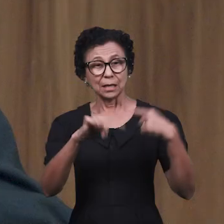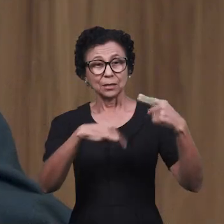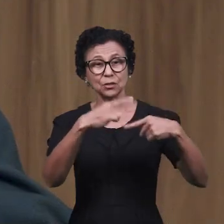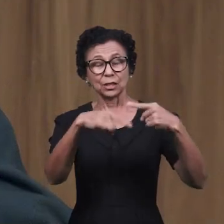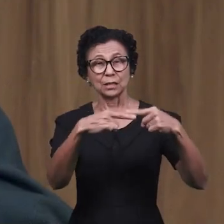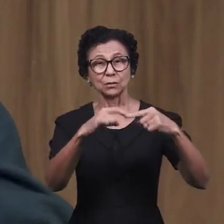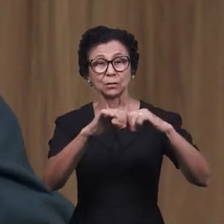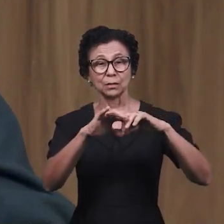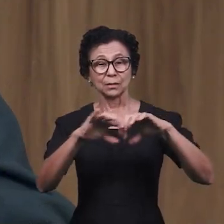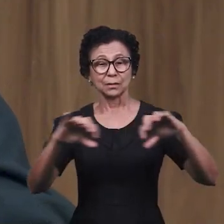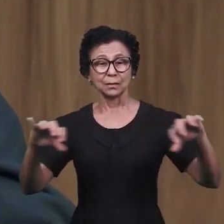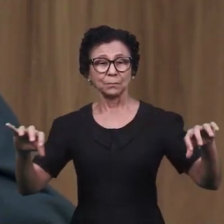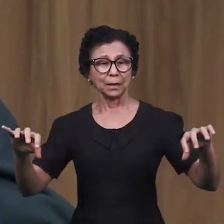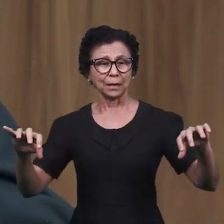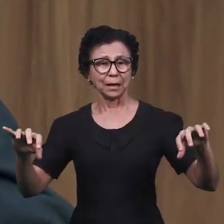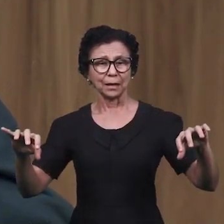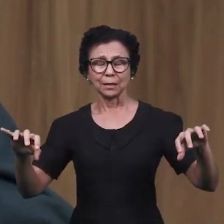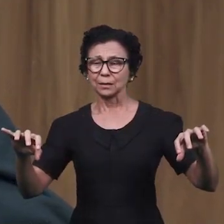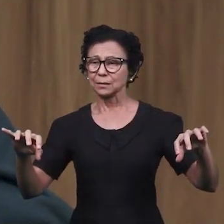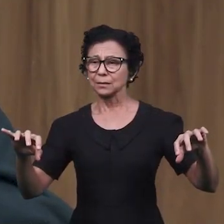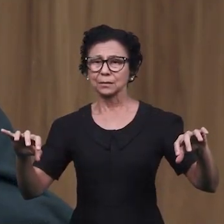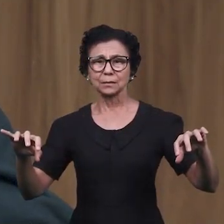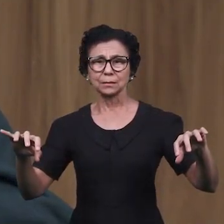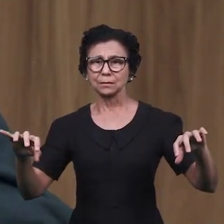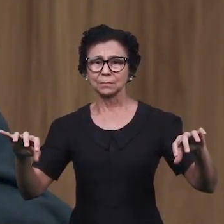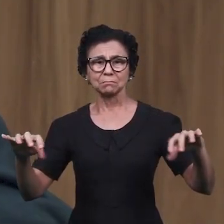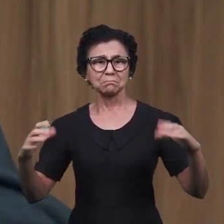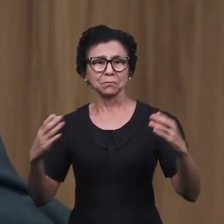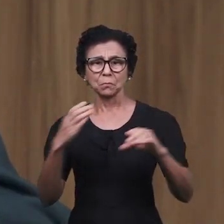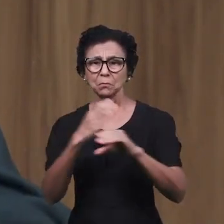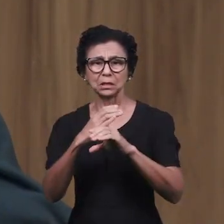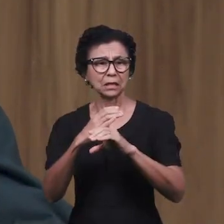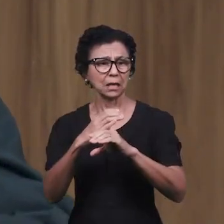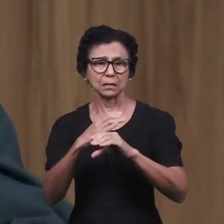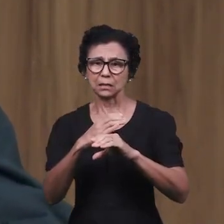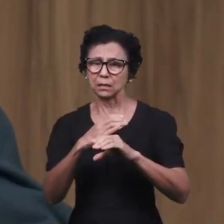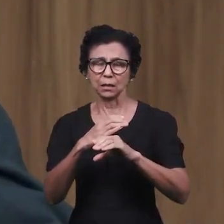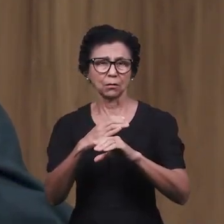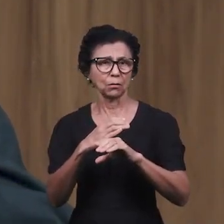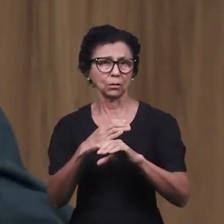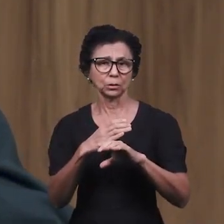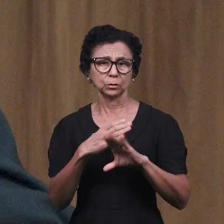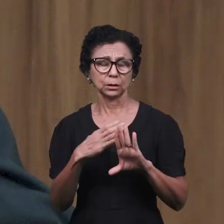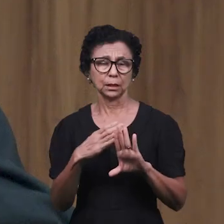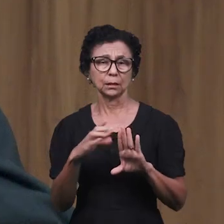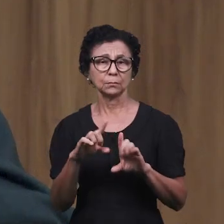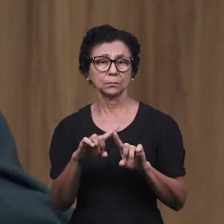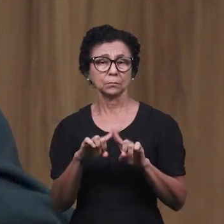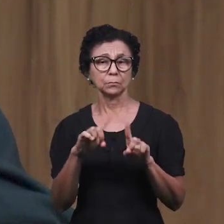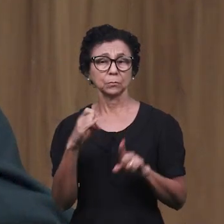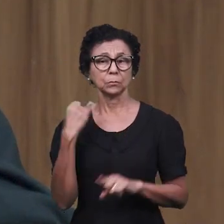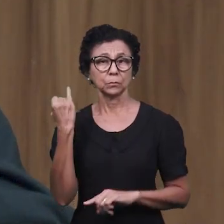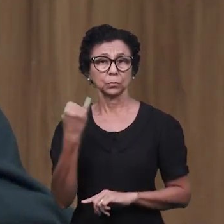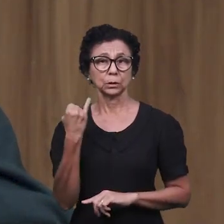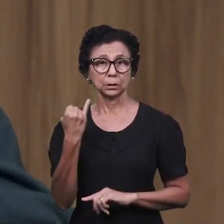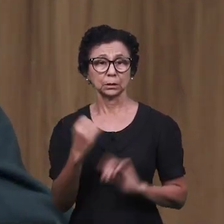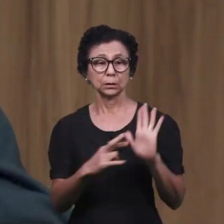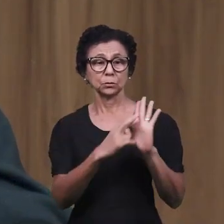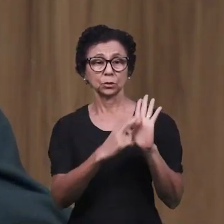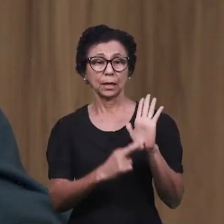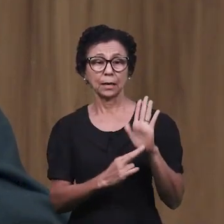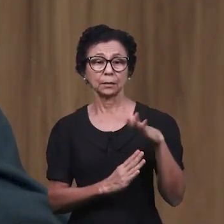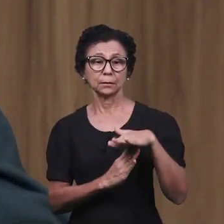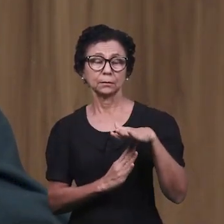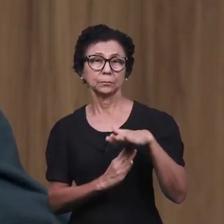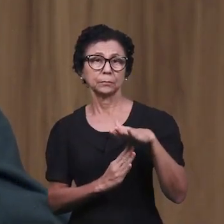muito séria do nosso tempo. Então, quando conversamos sobre isso, a importância de estabelecer regras e limites, não